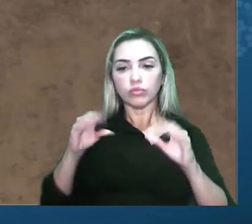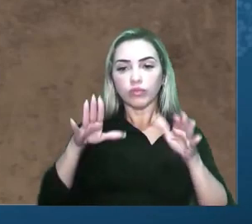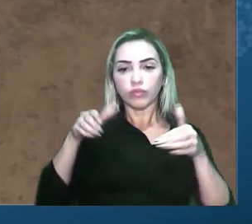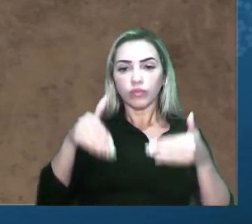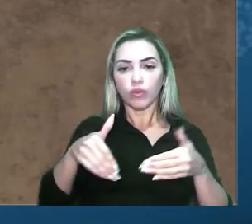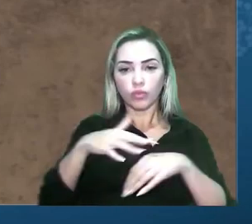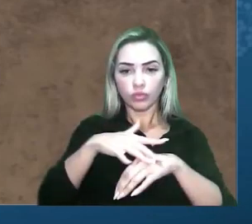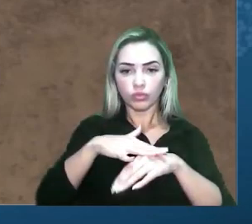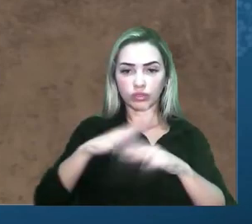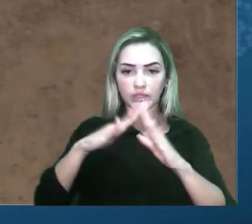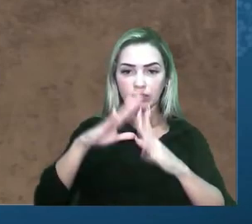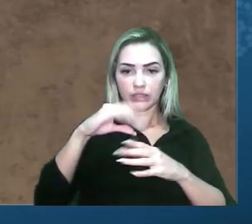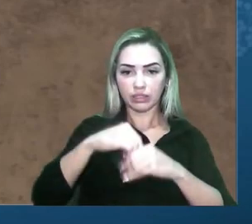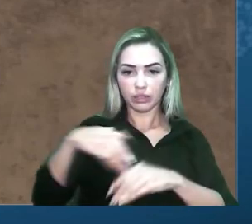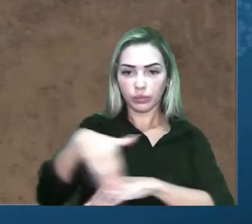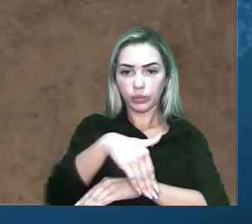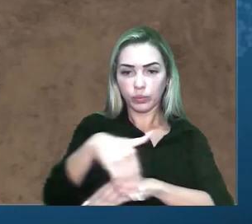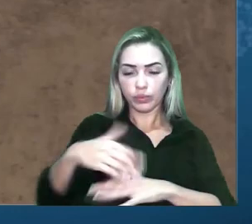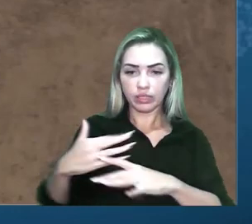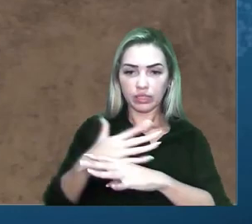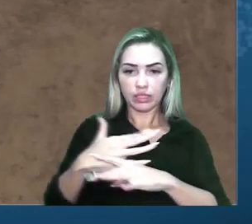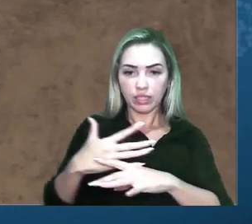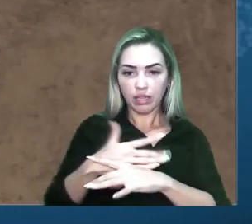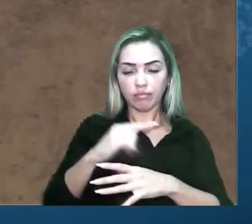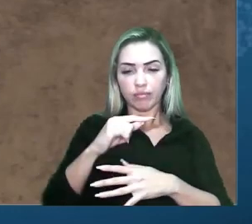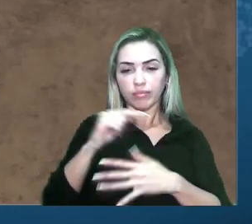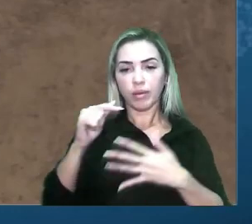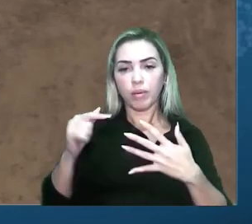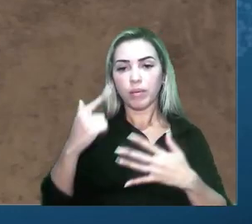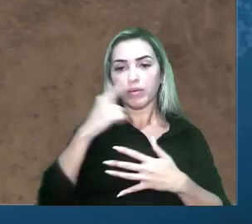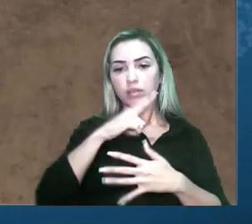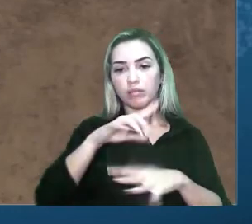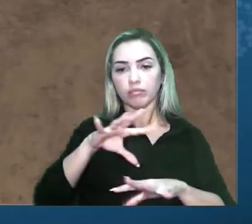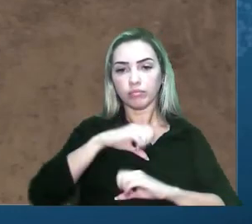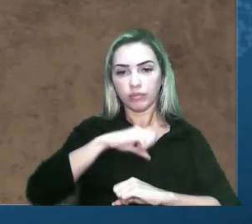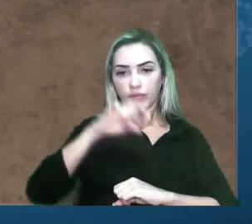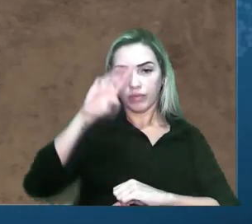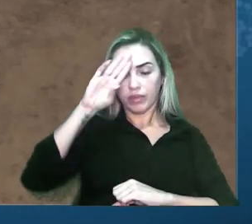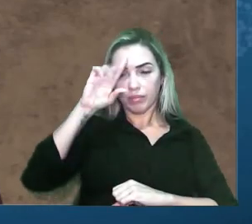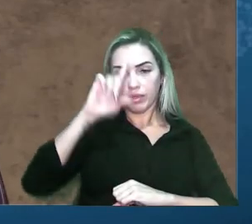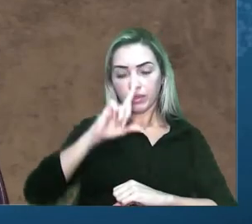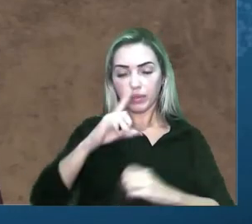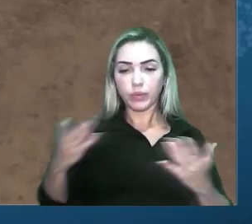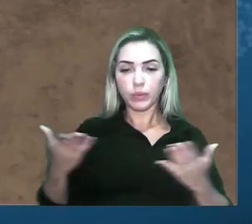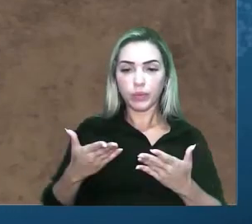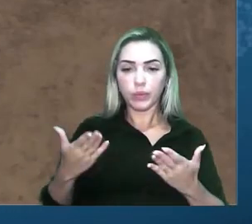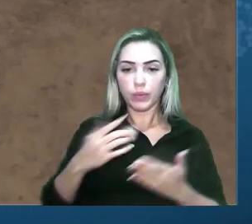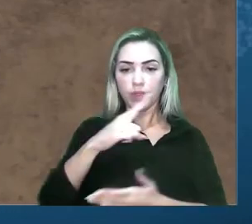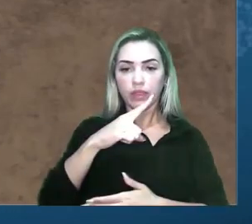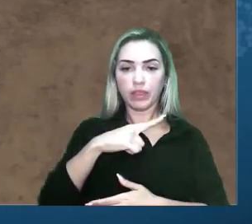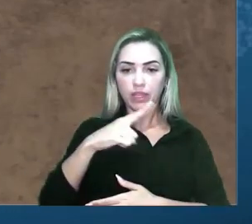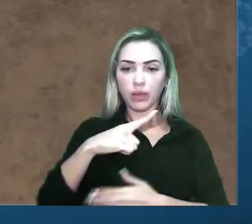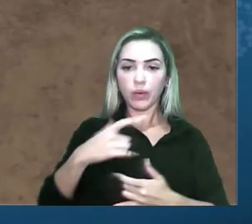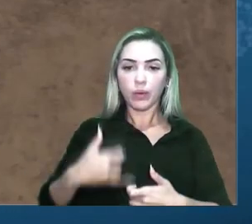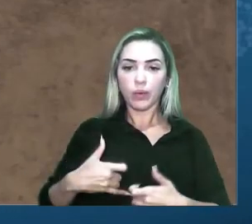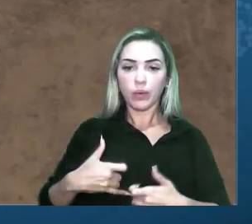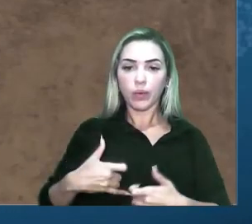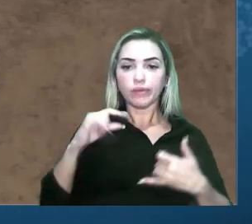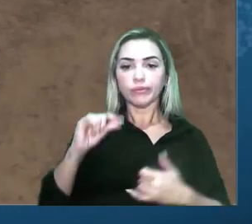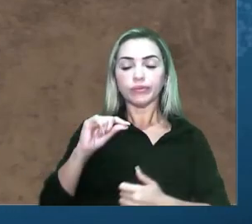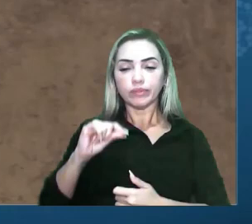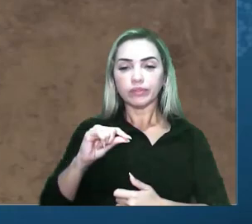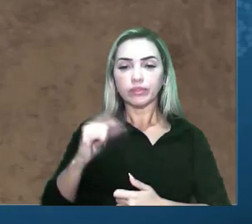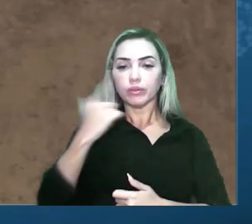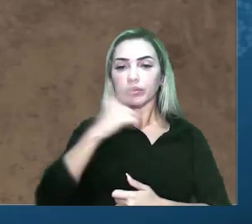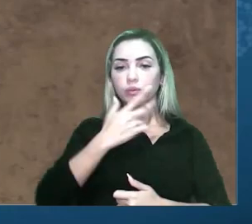casas, ruas, cidades, para o controle da febre amarela, e hoje ele leva a honra de o nome